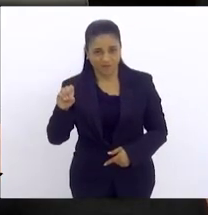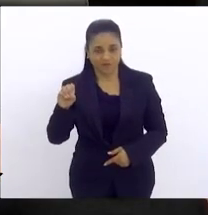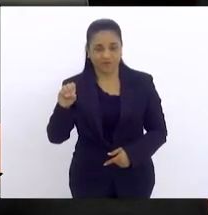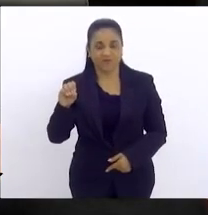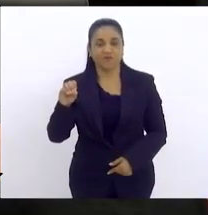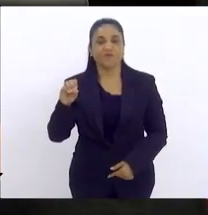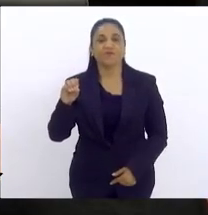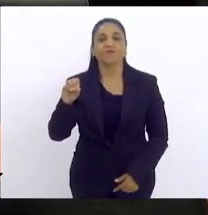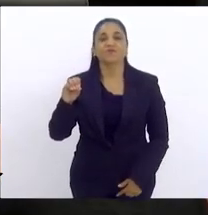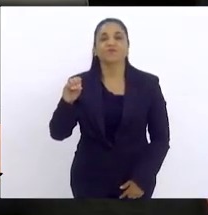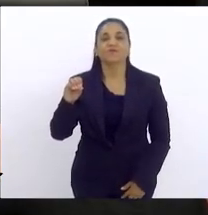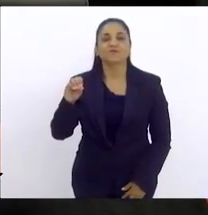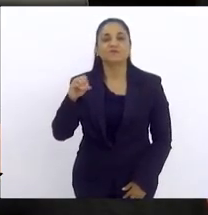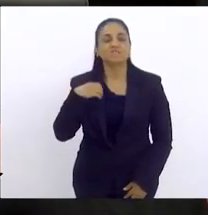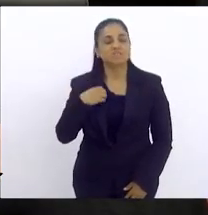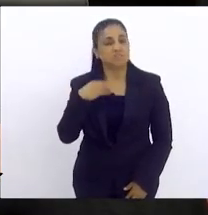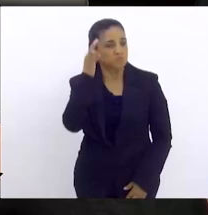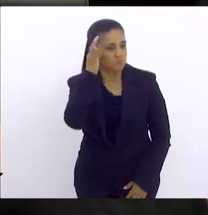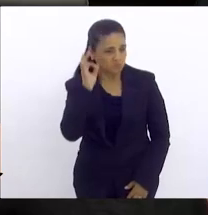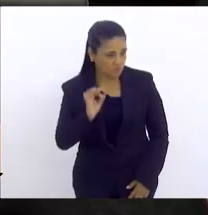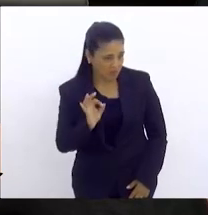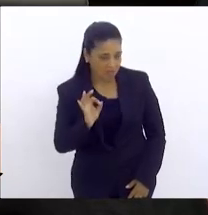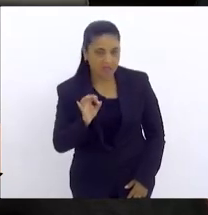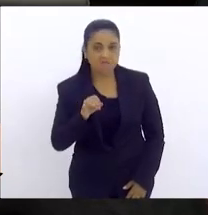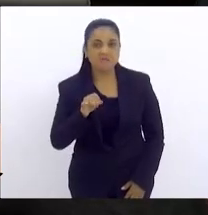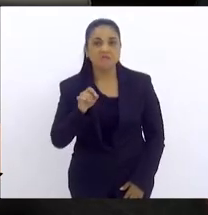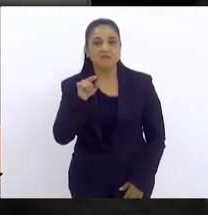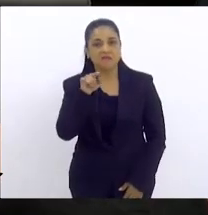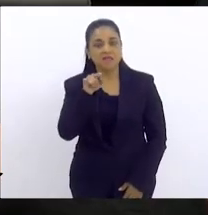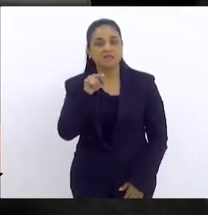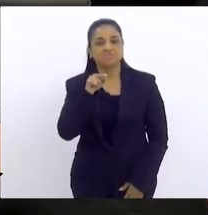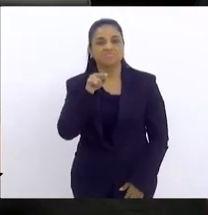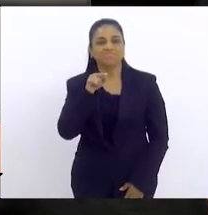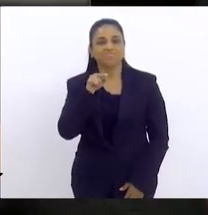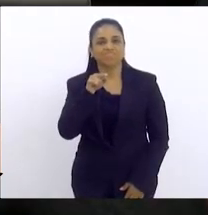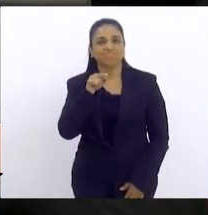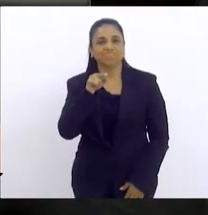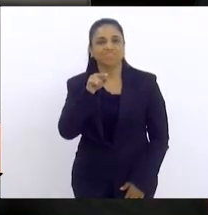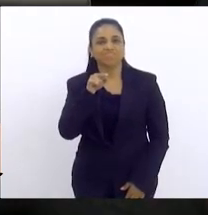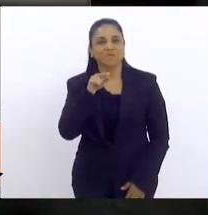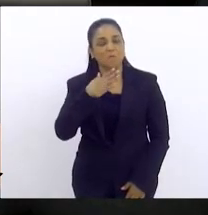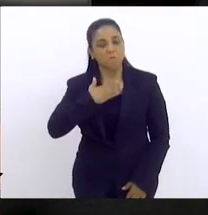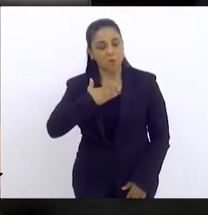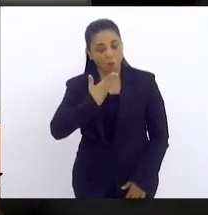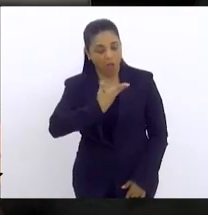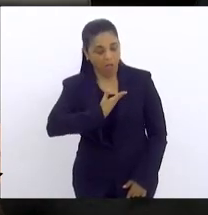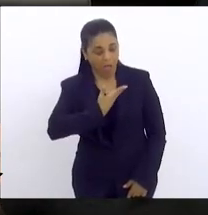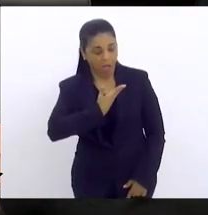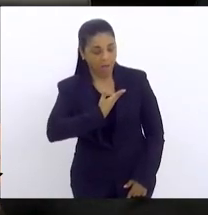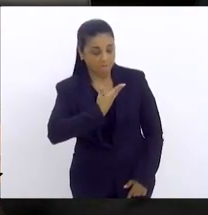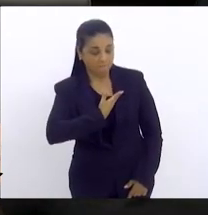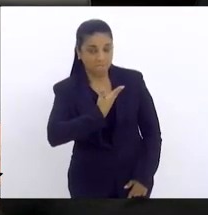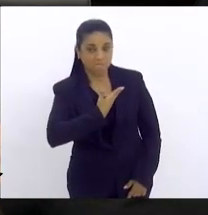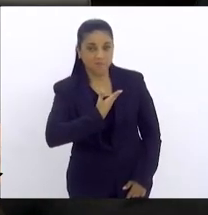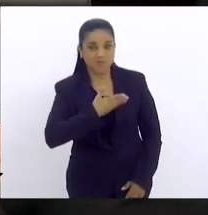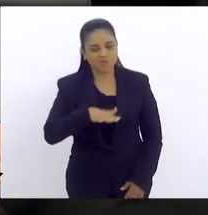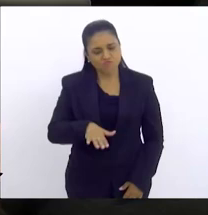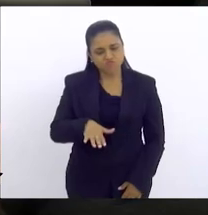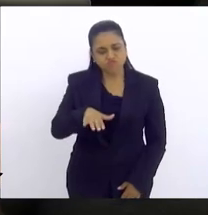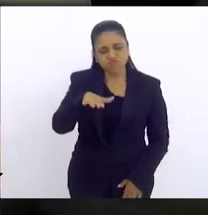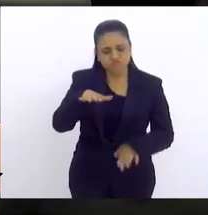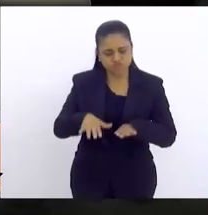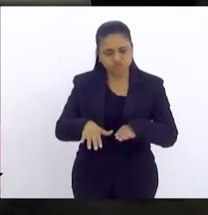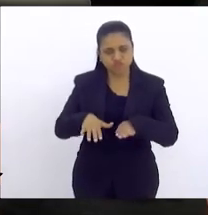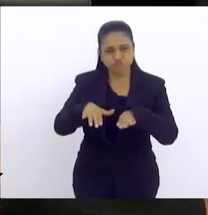Dr Flávio que para quem não sabe ele teve desprazer de ser praticamente meu amigo de infância né Conheço o